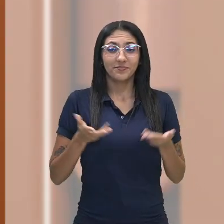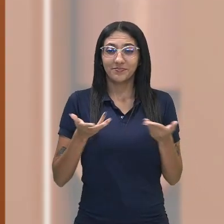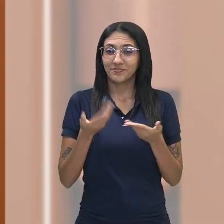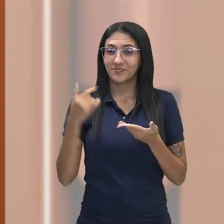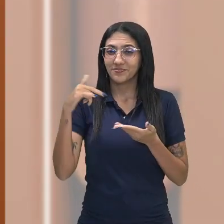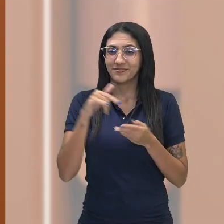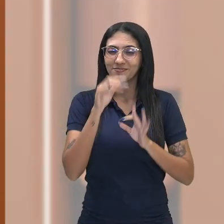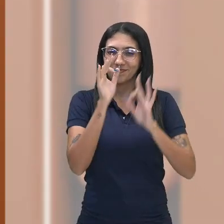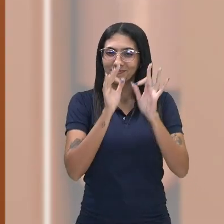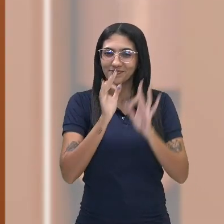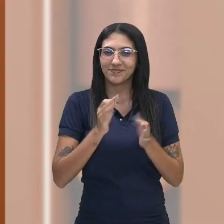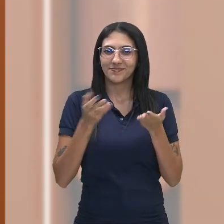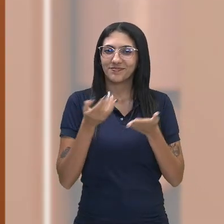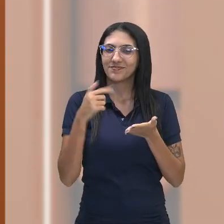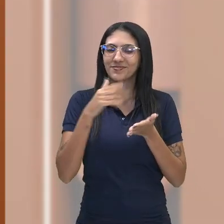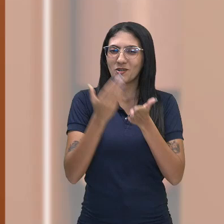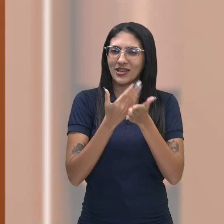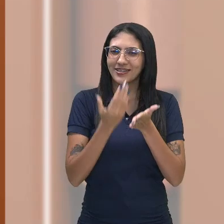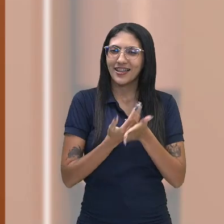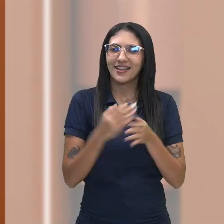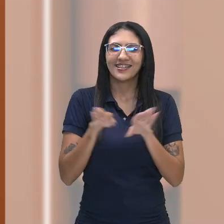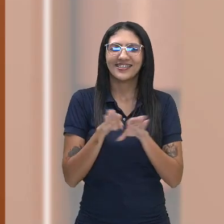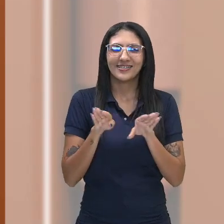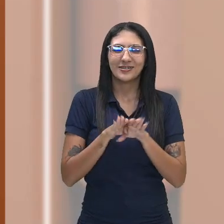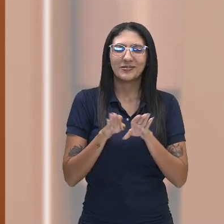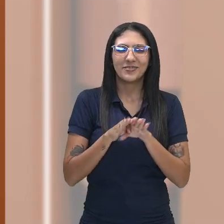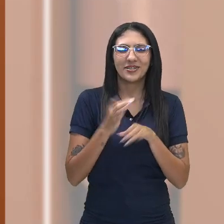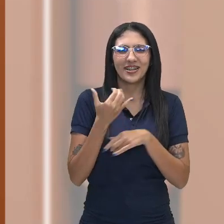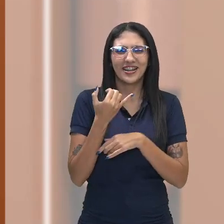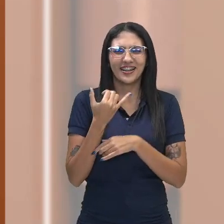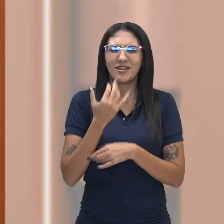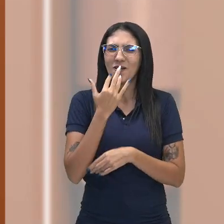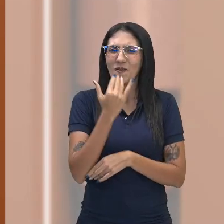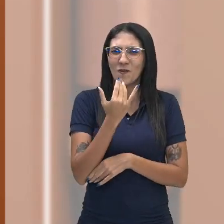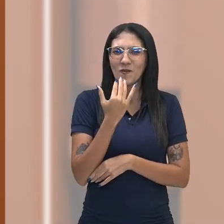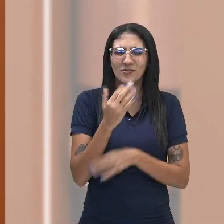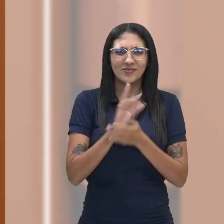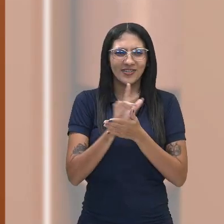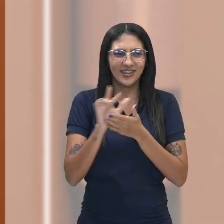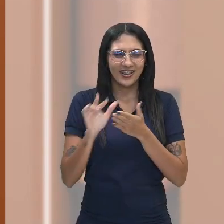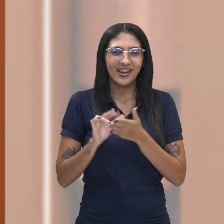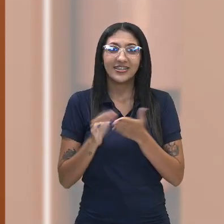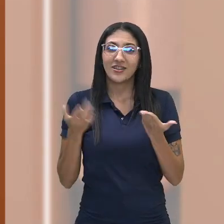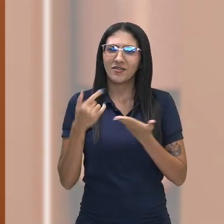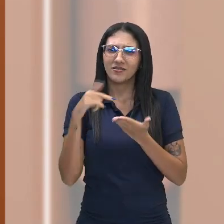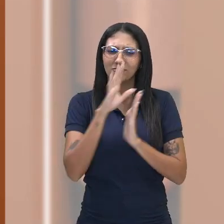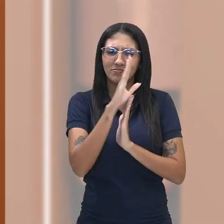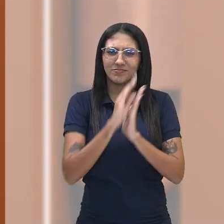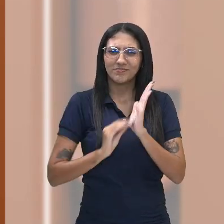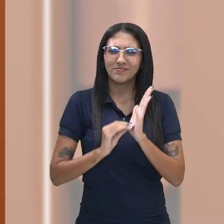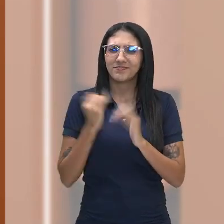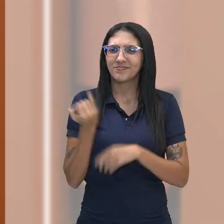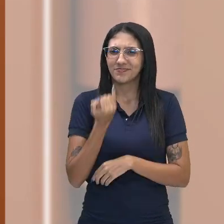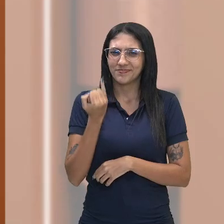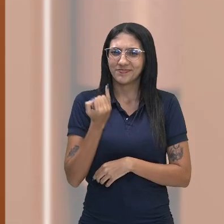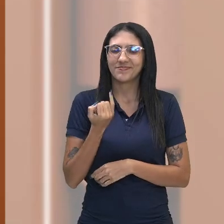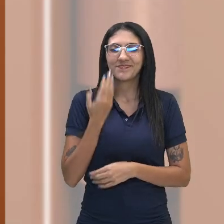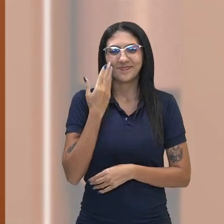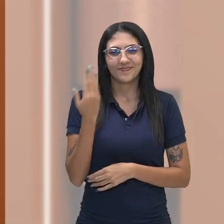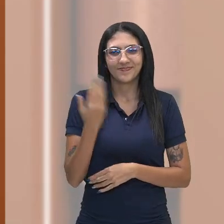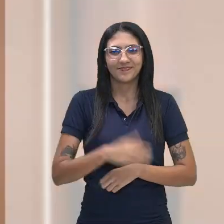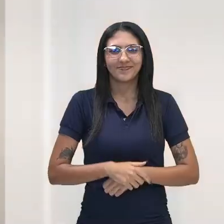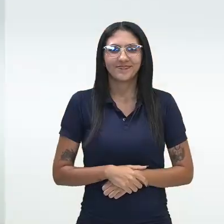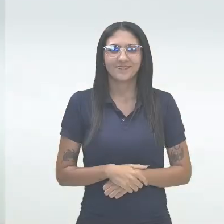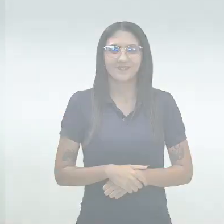seu caderno, as suas canetinhas coloridas, tome nota dos pontos importantes. Vamos à